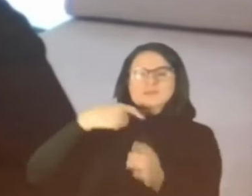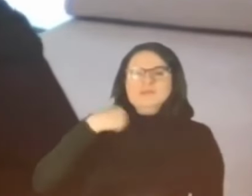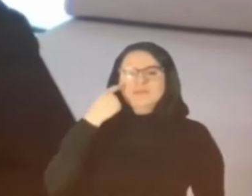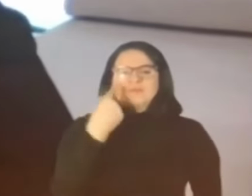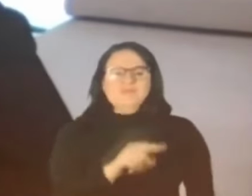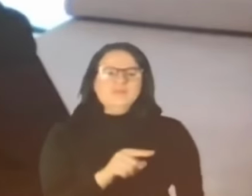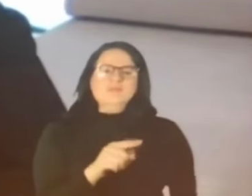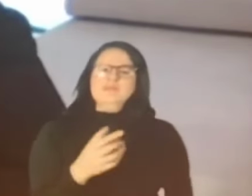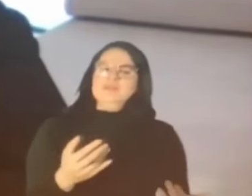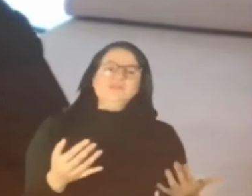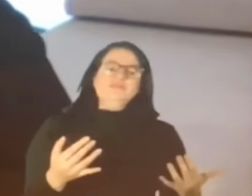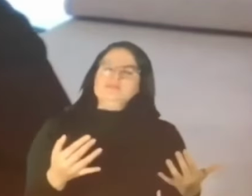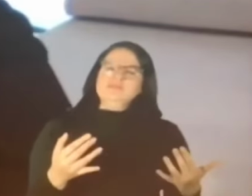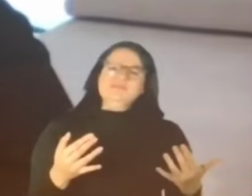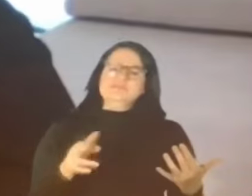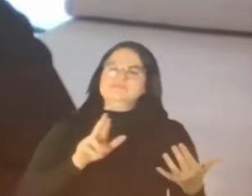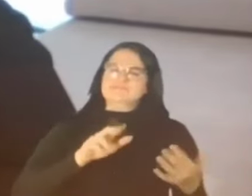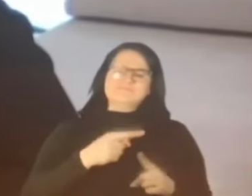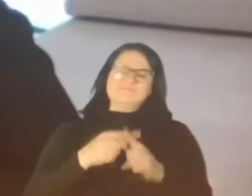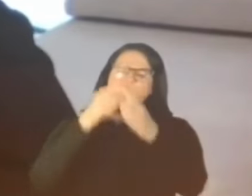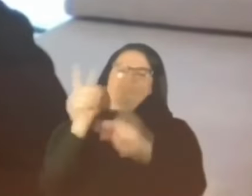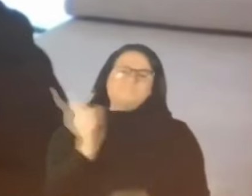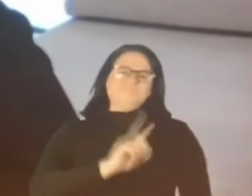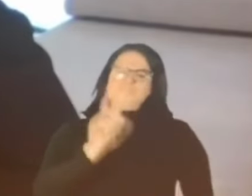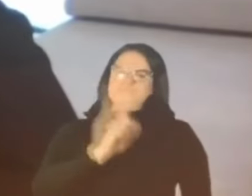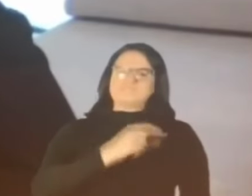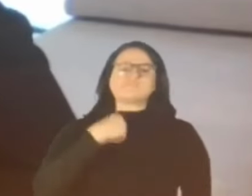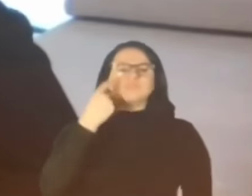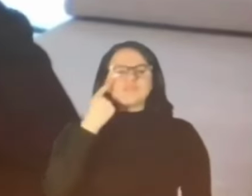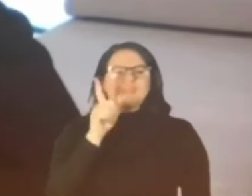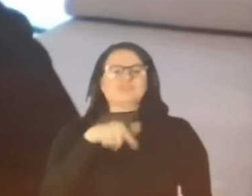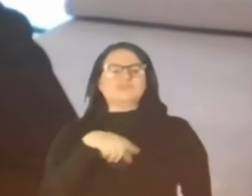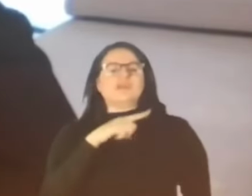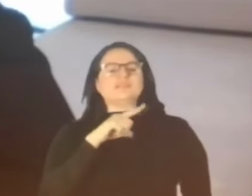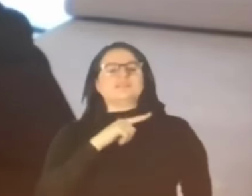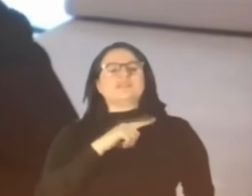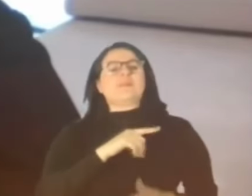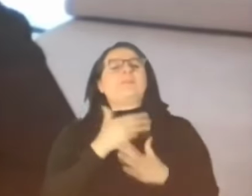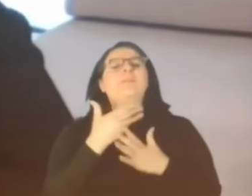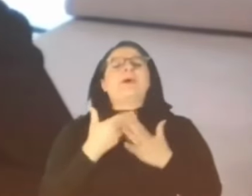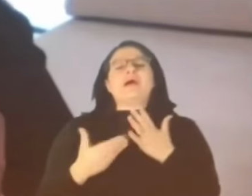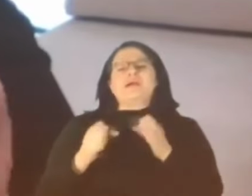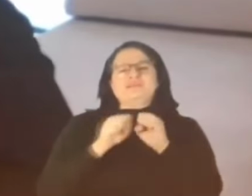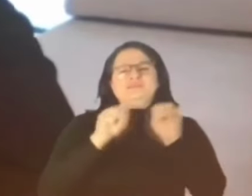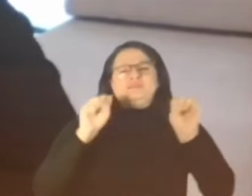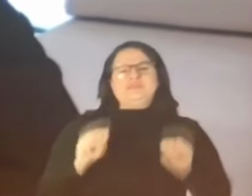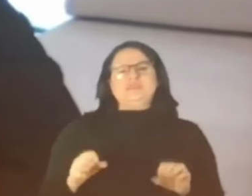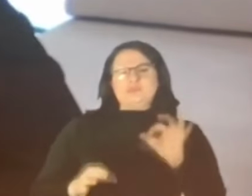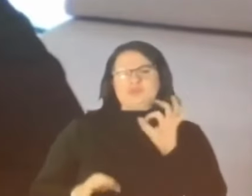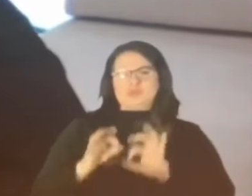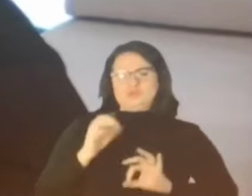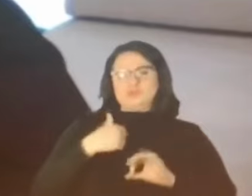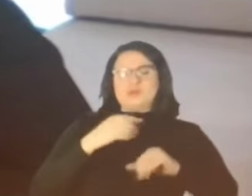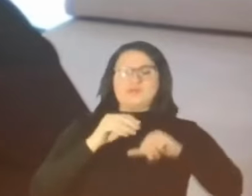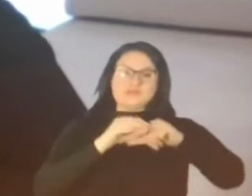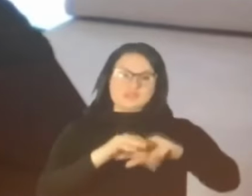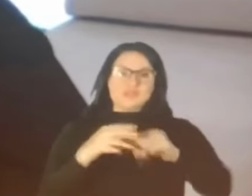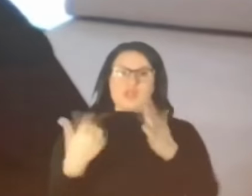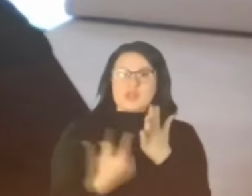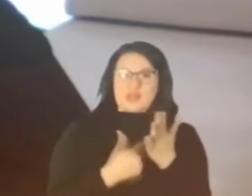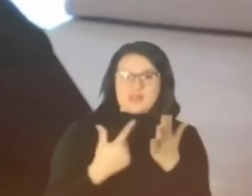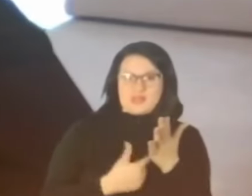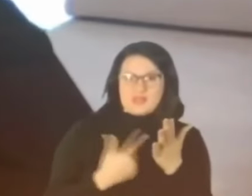uma deturpação do sistema, da utilização do sistema jurídico. Eu indico, inclusive, o livro da Erika von Essen,